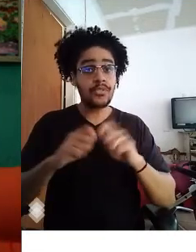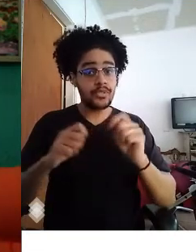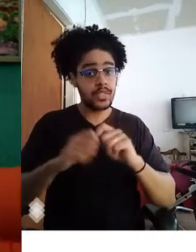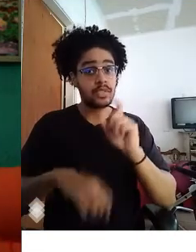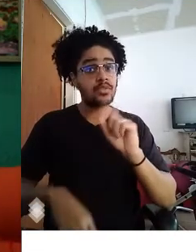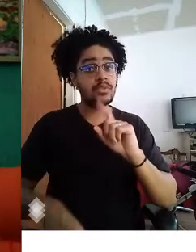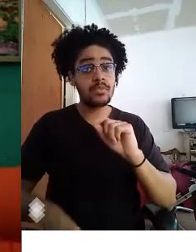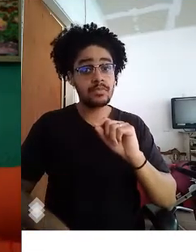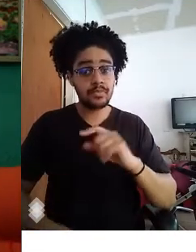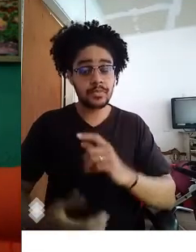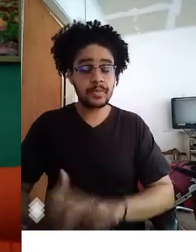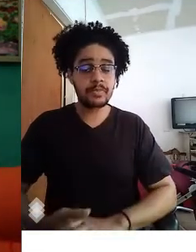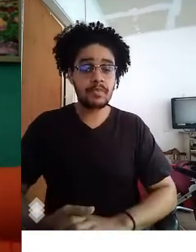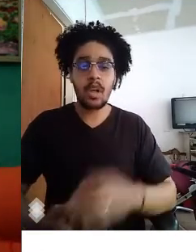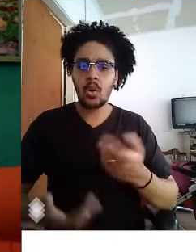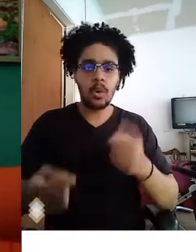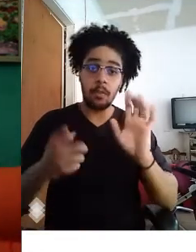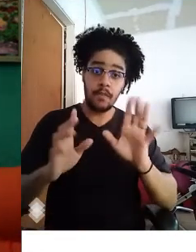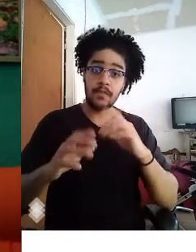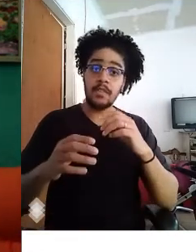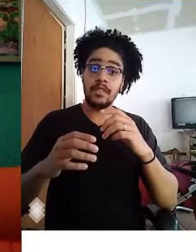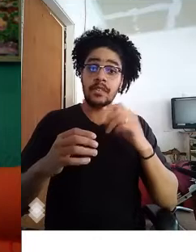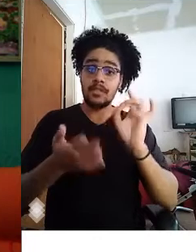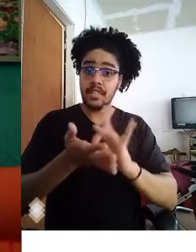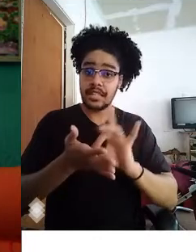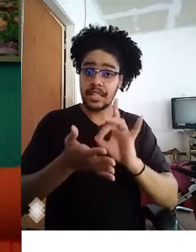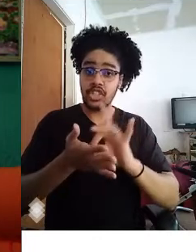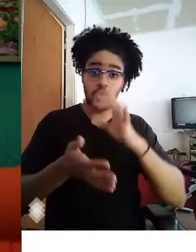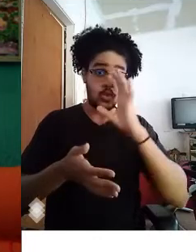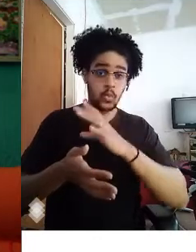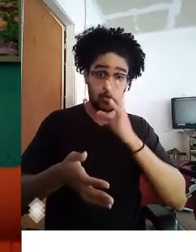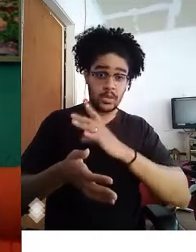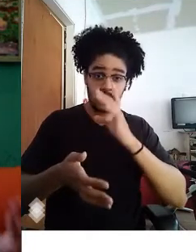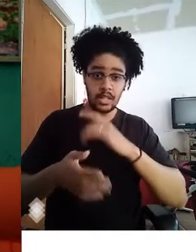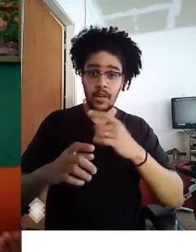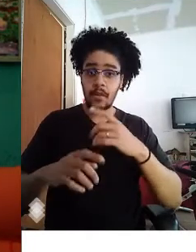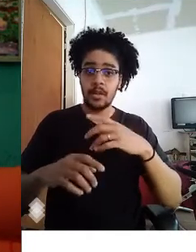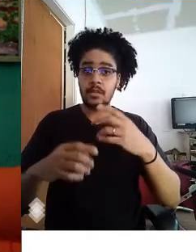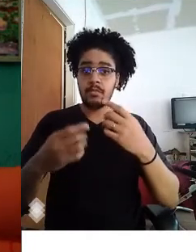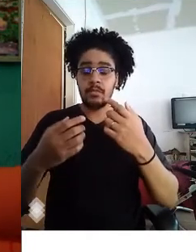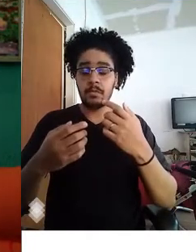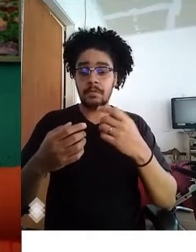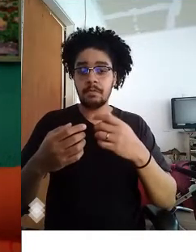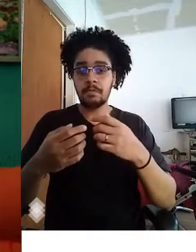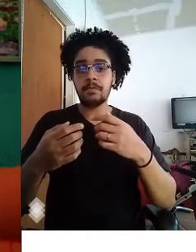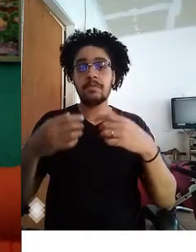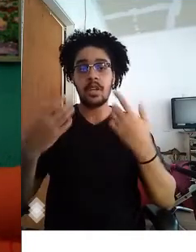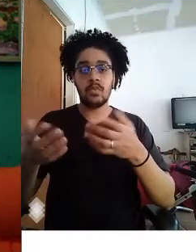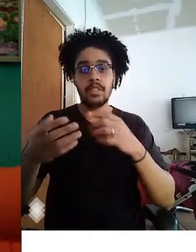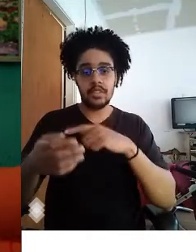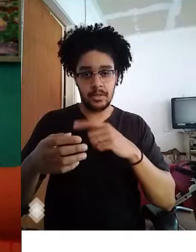Estados Unidos, pelo contrário, buscava tornar o Brasil um país soberano e independente dos Estados